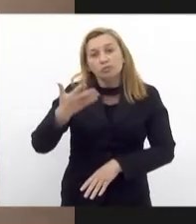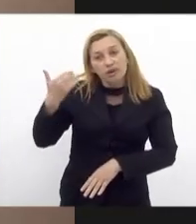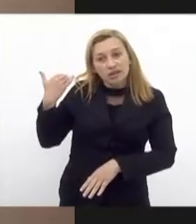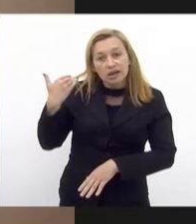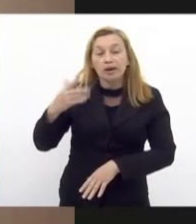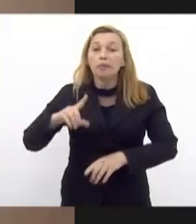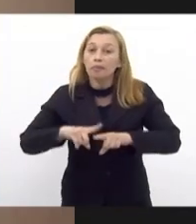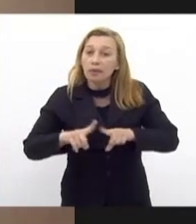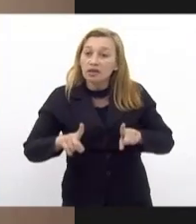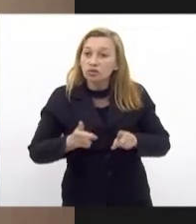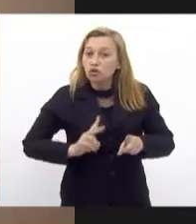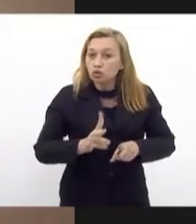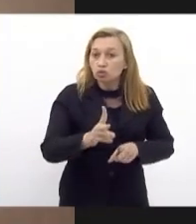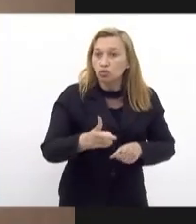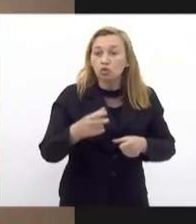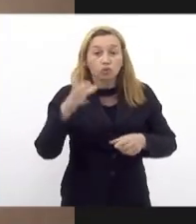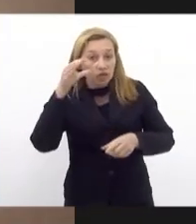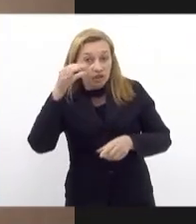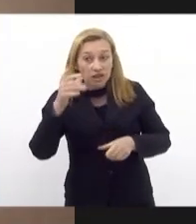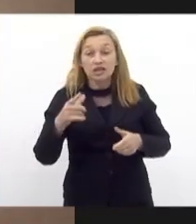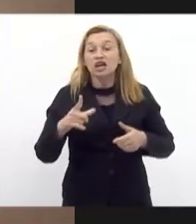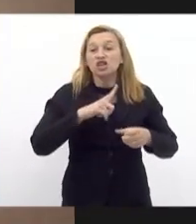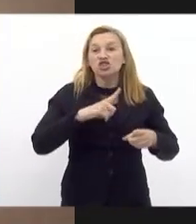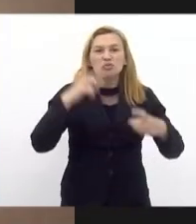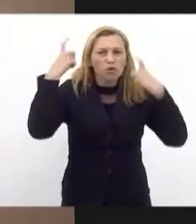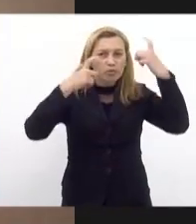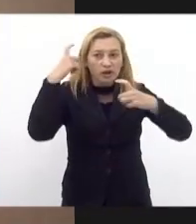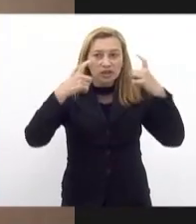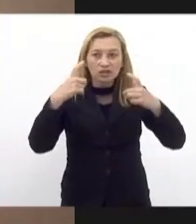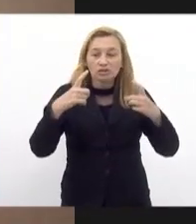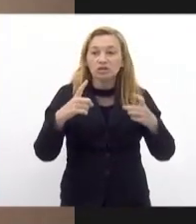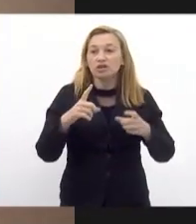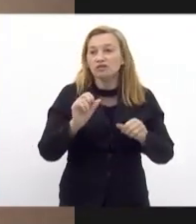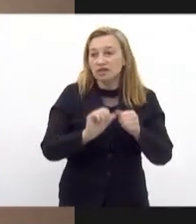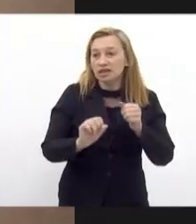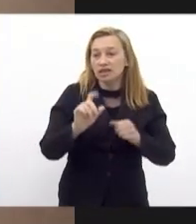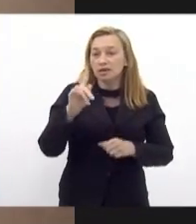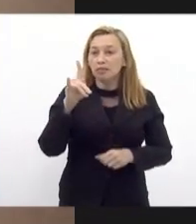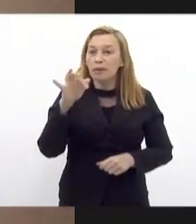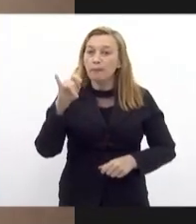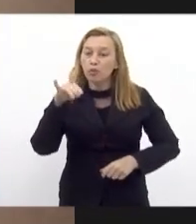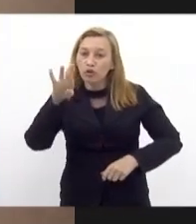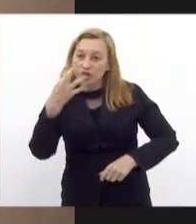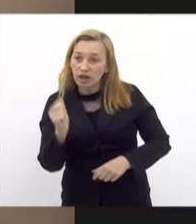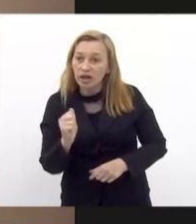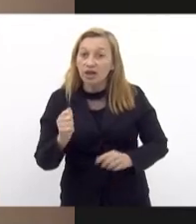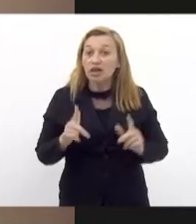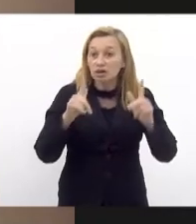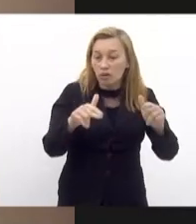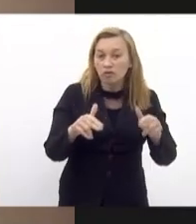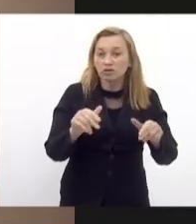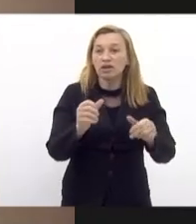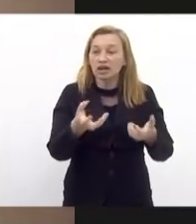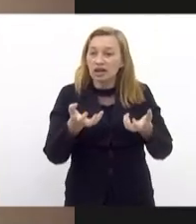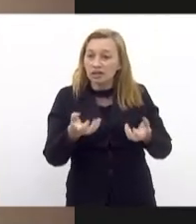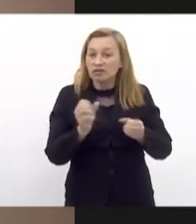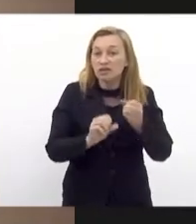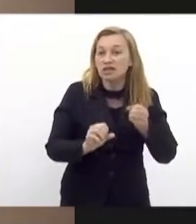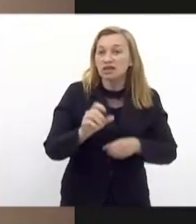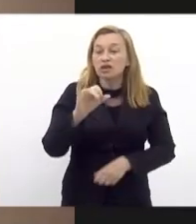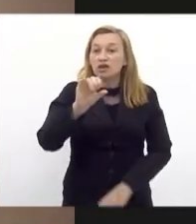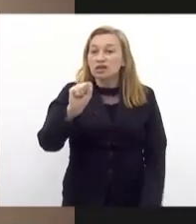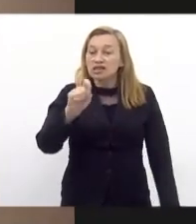nessa sessão de debate, mas ele tinha a preocupação que fizesse com Pampulha o mesmo que estão querendo fazer para o Santos Dumont, liberar para